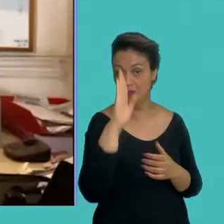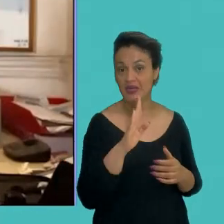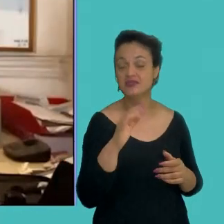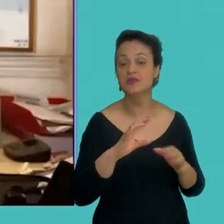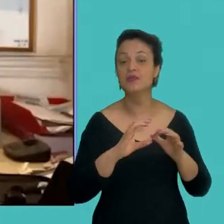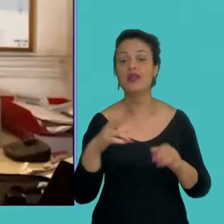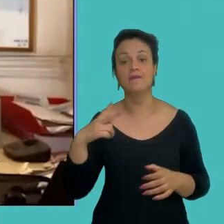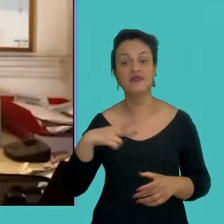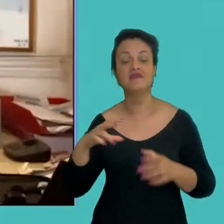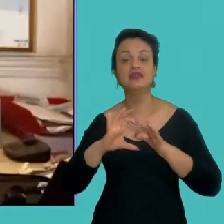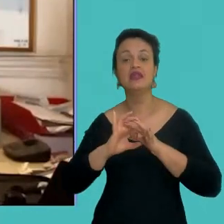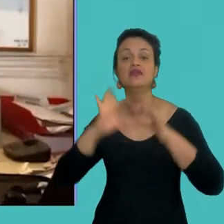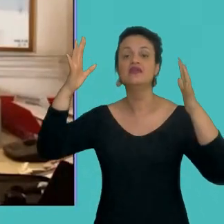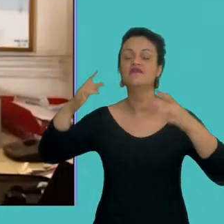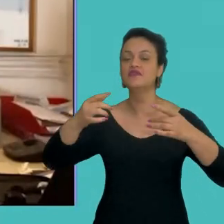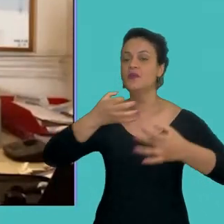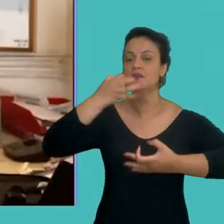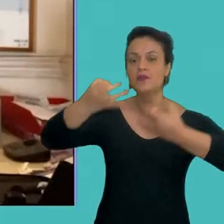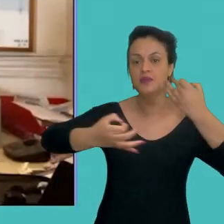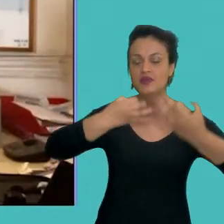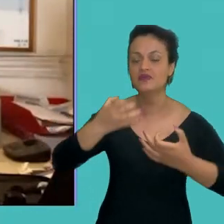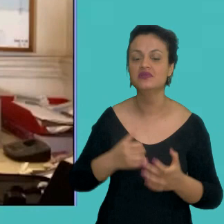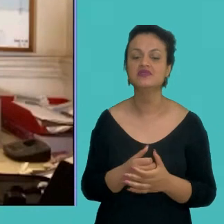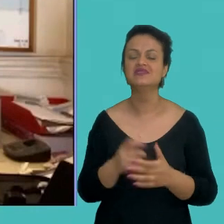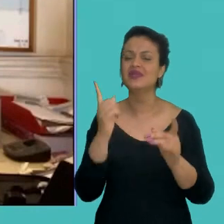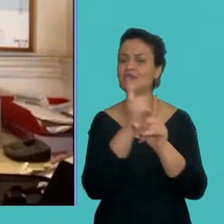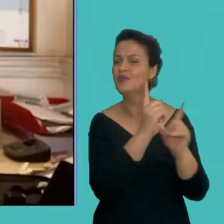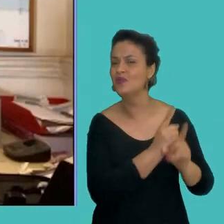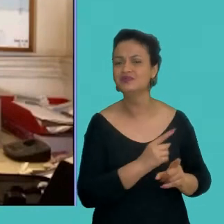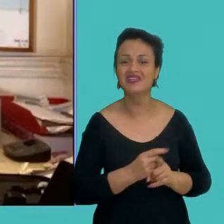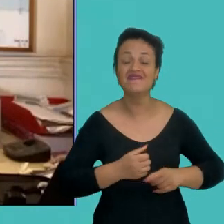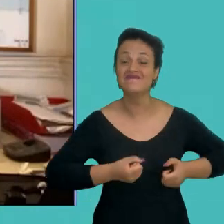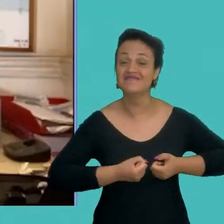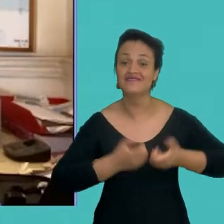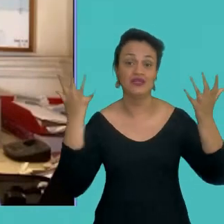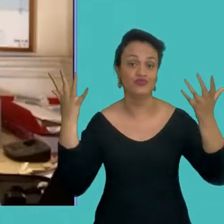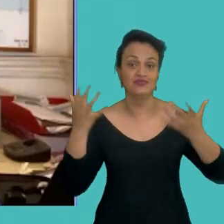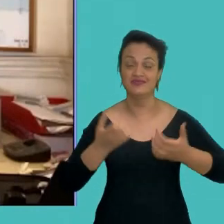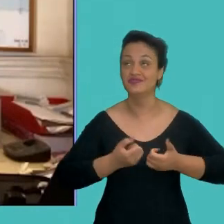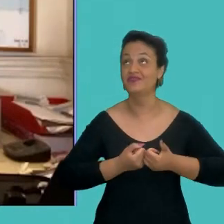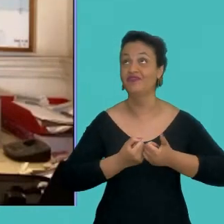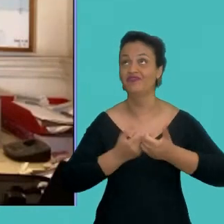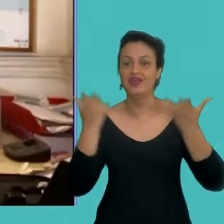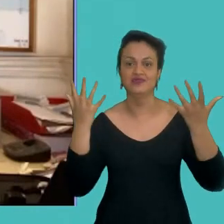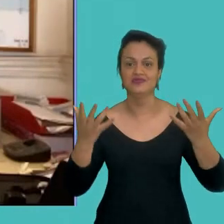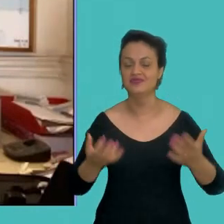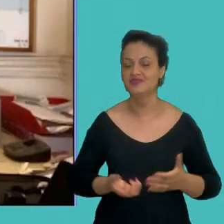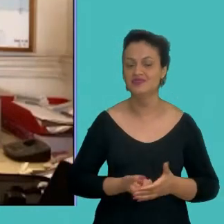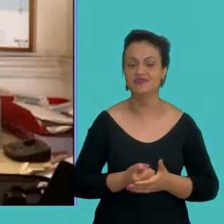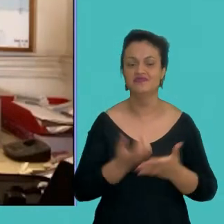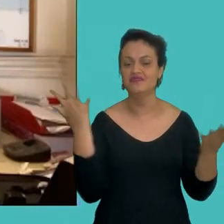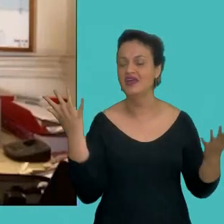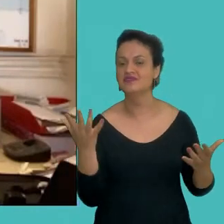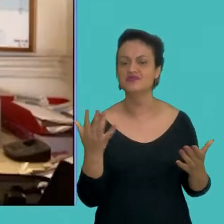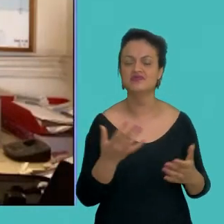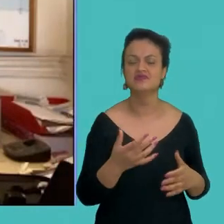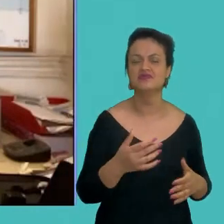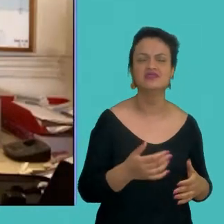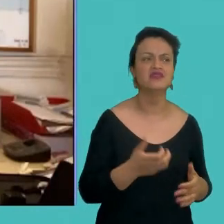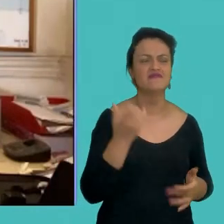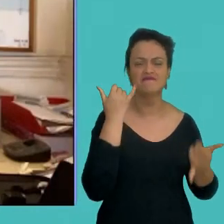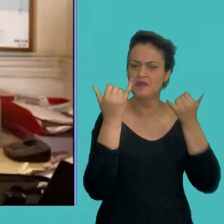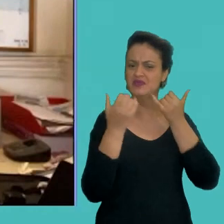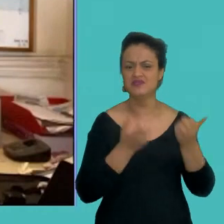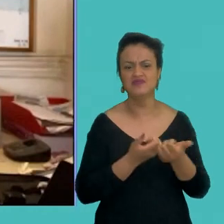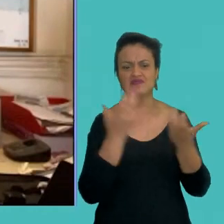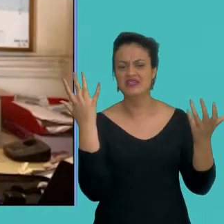privada, livre e competitiva. Você vai encontrar nela tudo que você quiser. Os bolsões